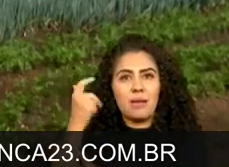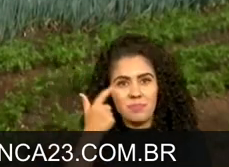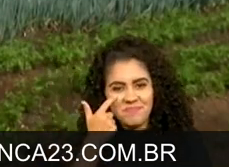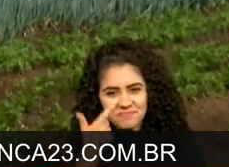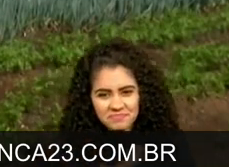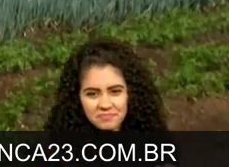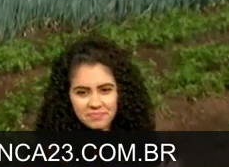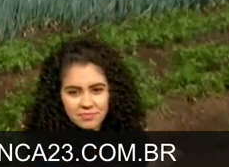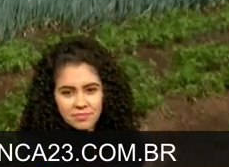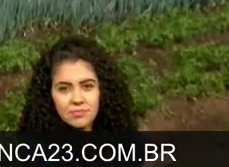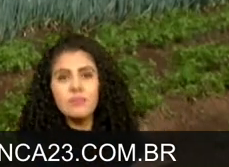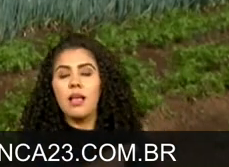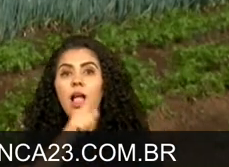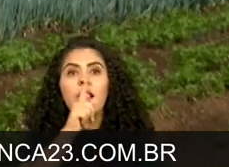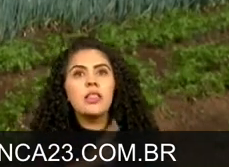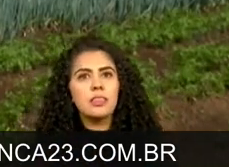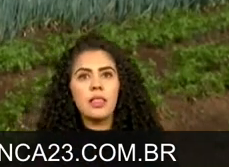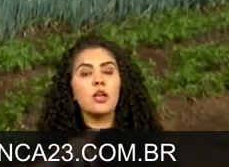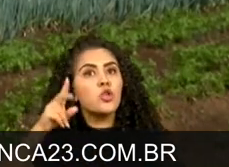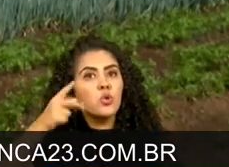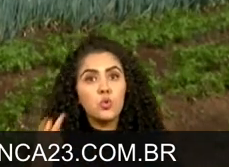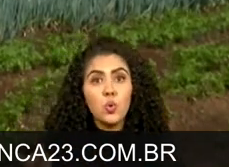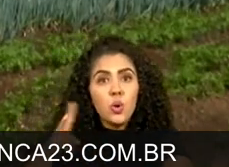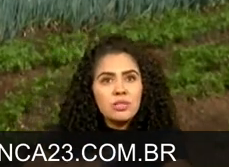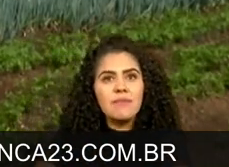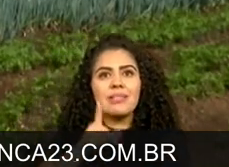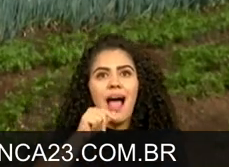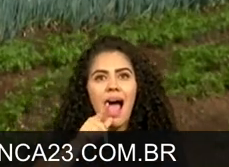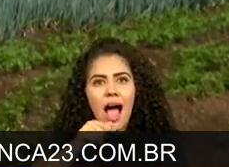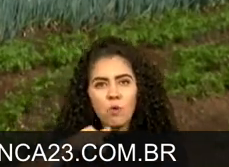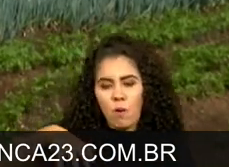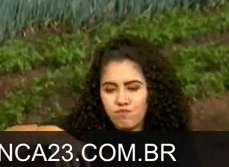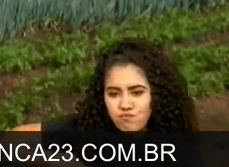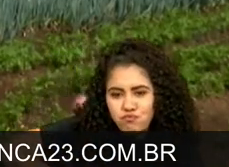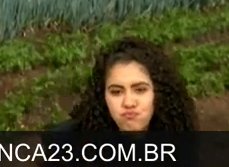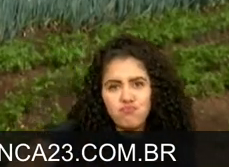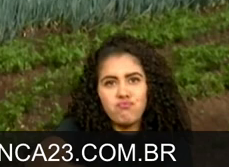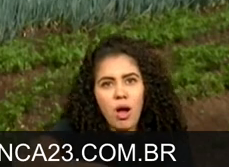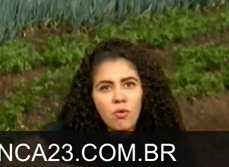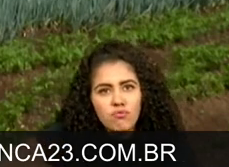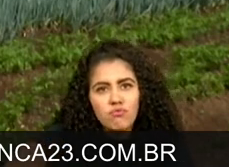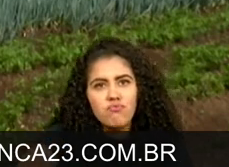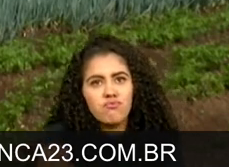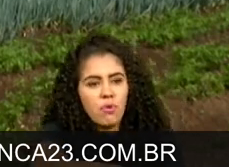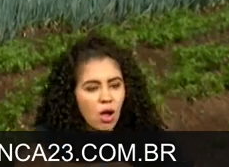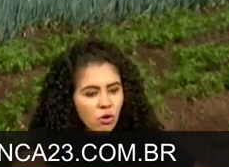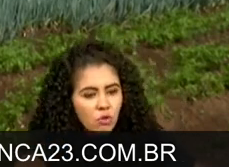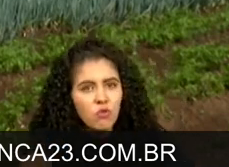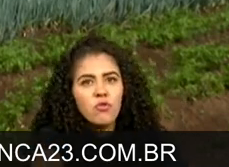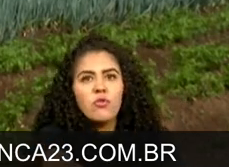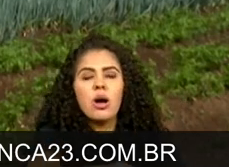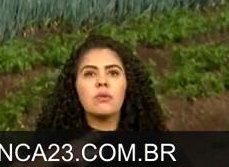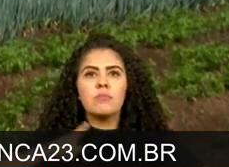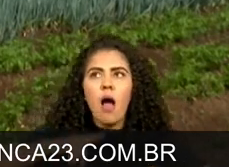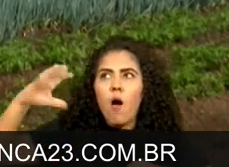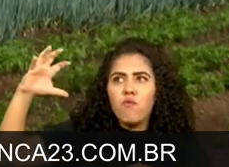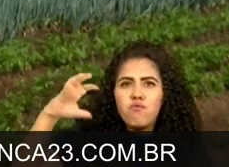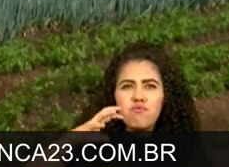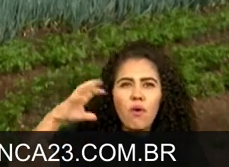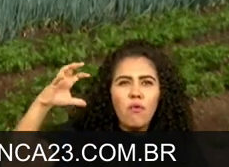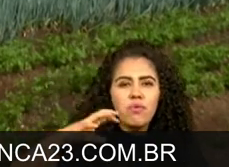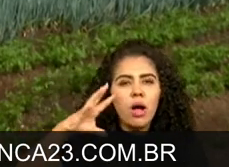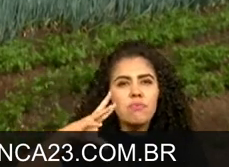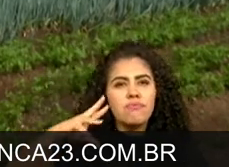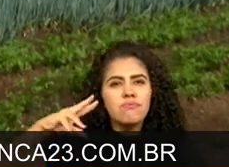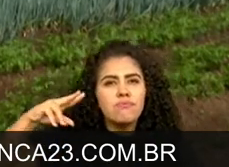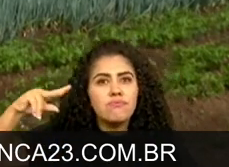aqui, ela é irrigada duas vezes por dia. Então, duas vezes por dia, a gente desacelera o aquecimento do solo. Tá? Se isso